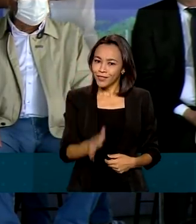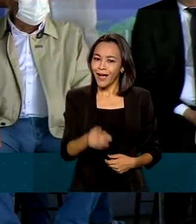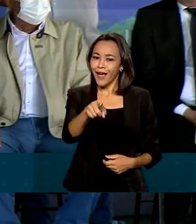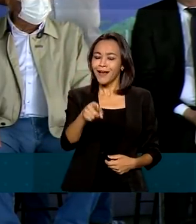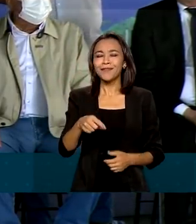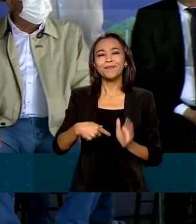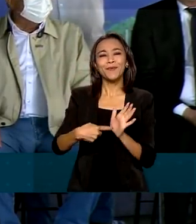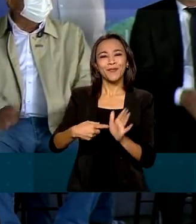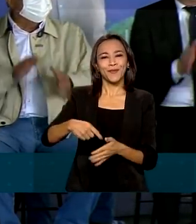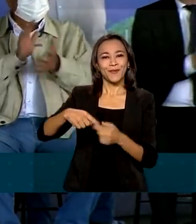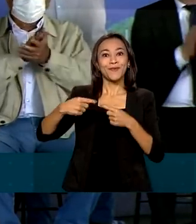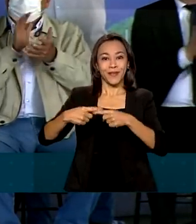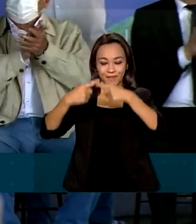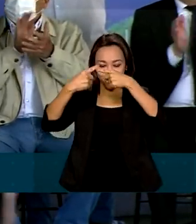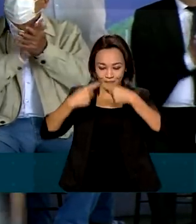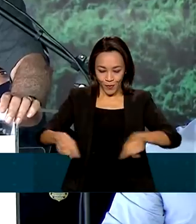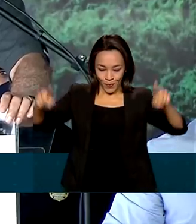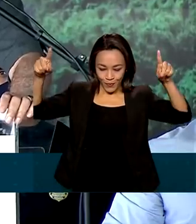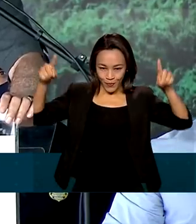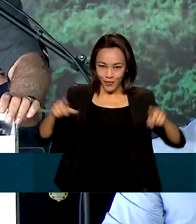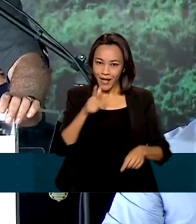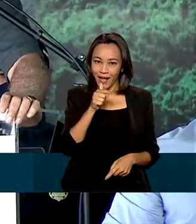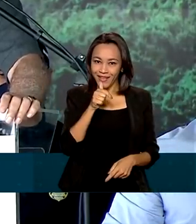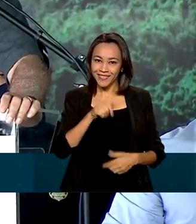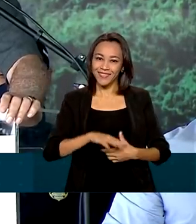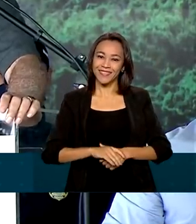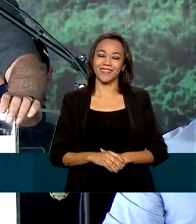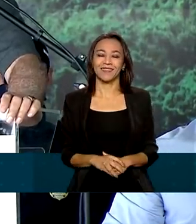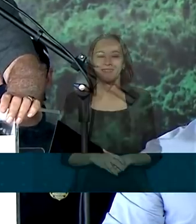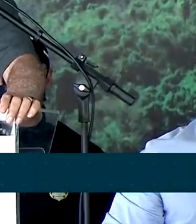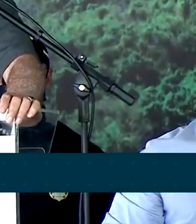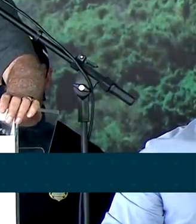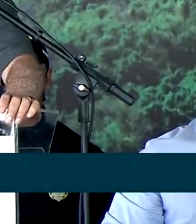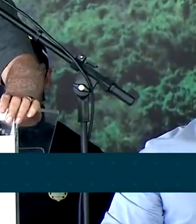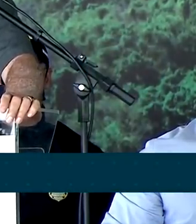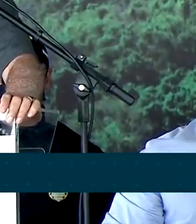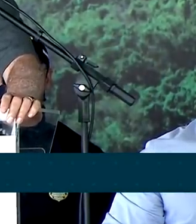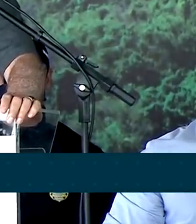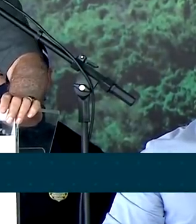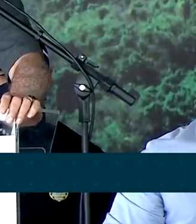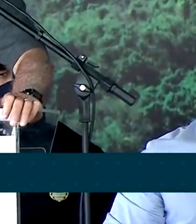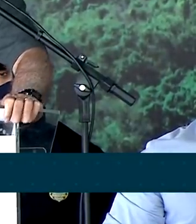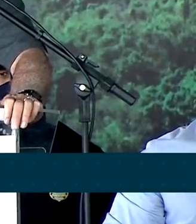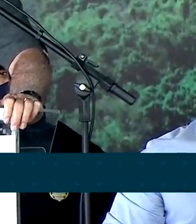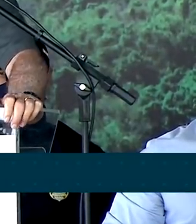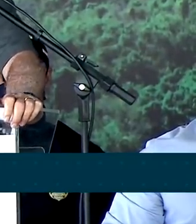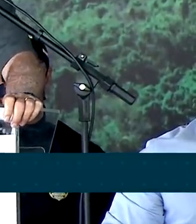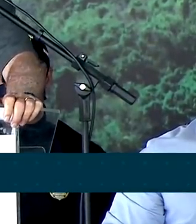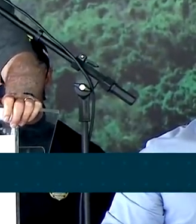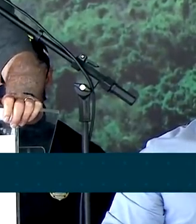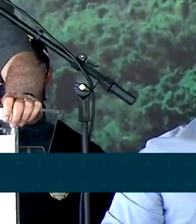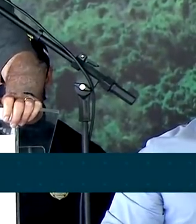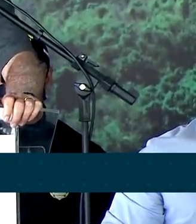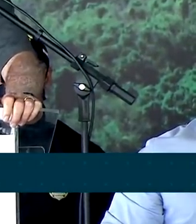simbólico à captação de água. Conseguimos cada vez mais mostrar para todos que é possível.